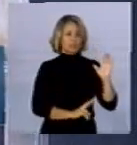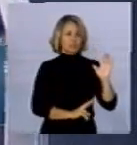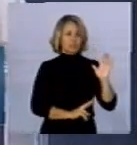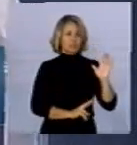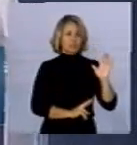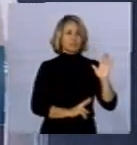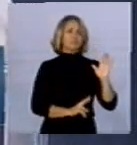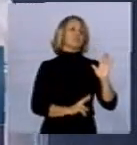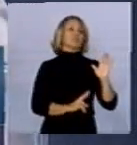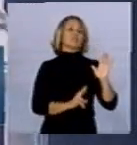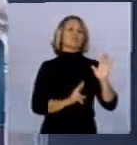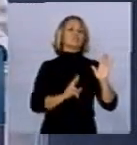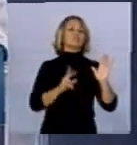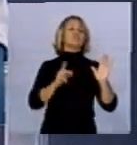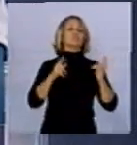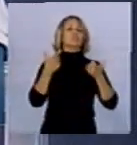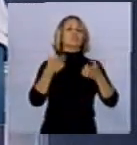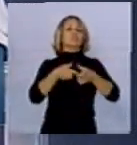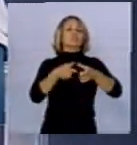da prática